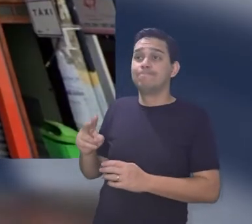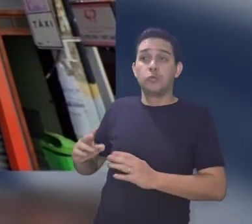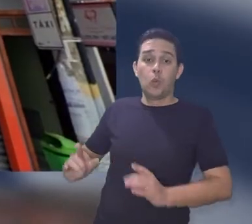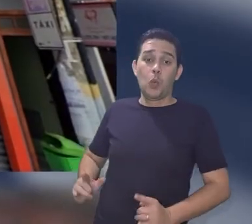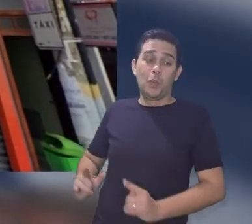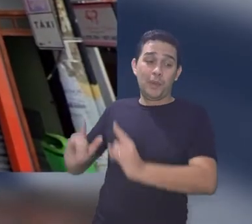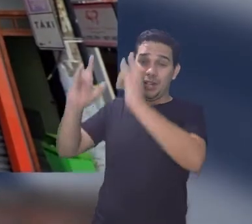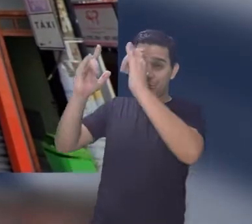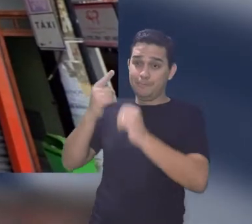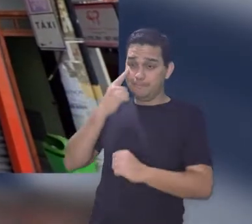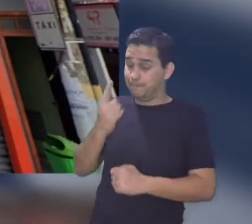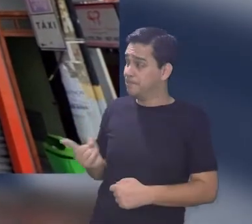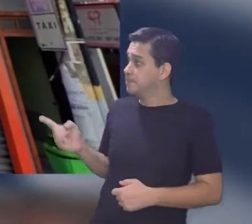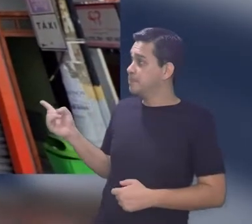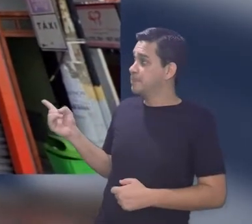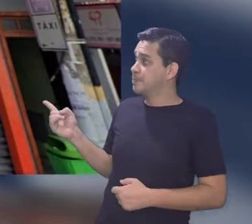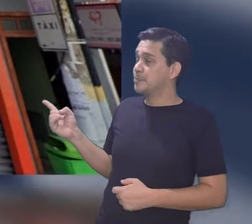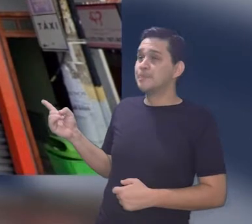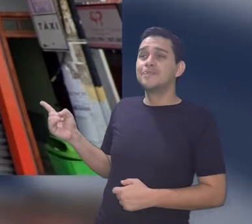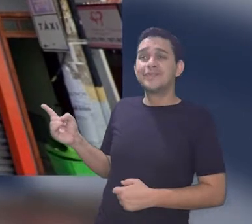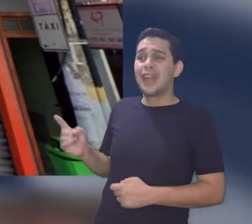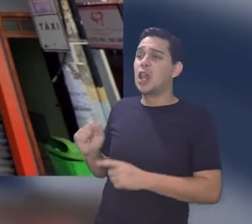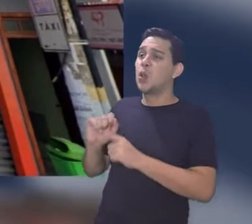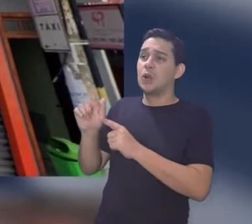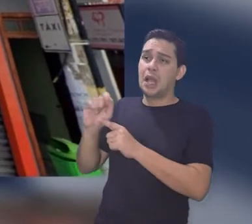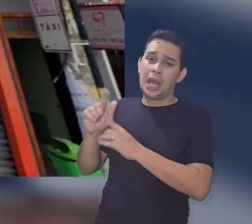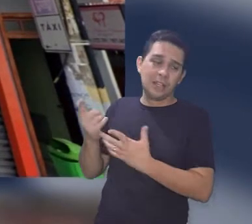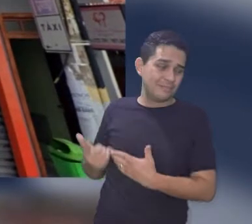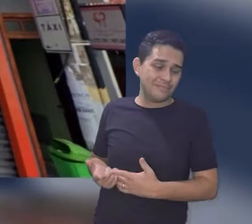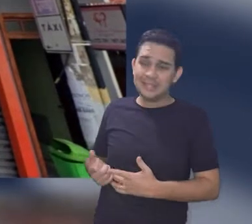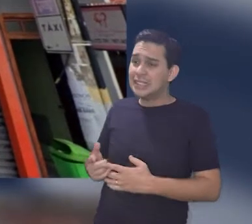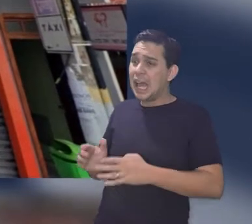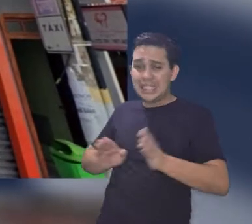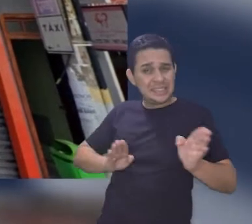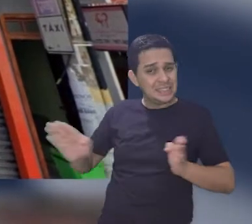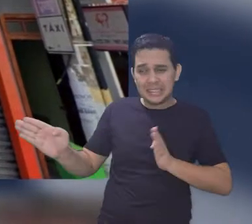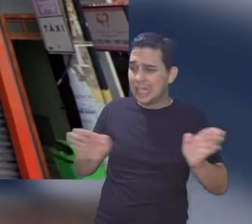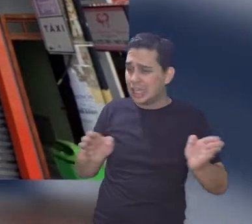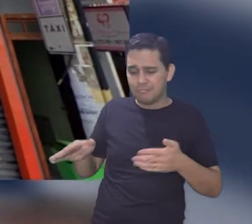SEDAI, de uma acessibilidade, né, assim,